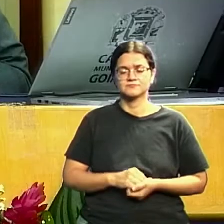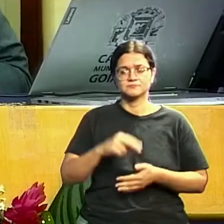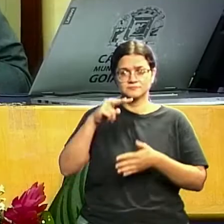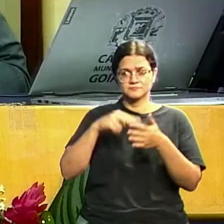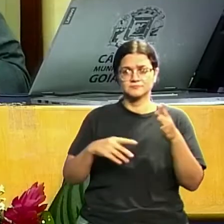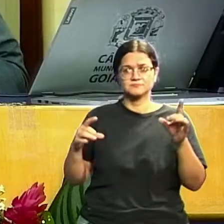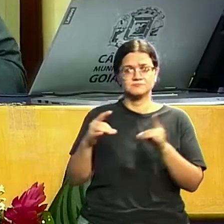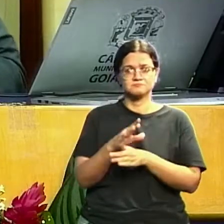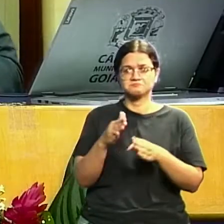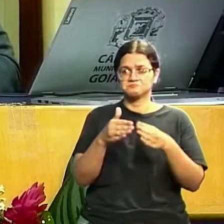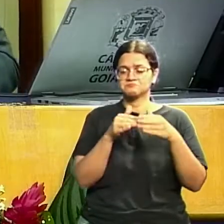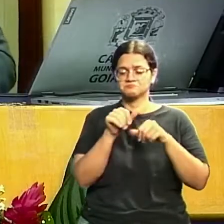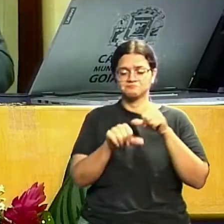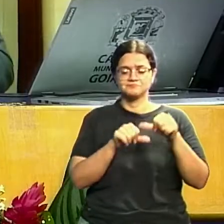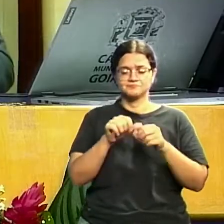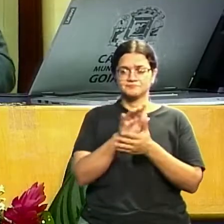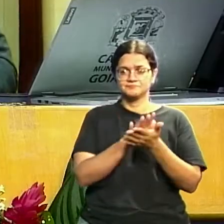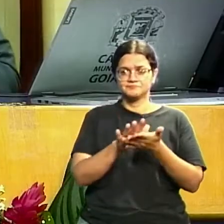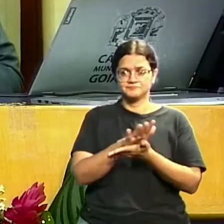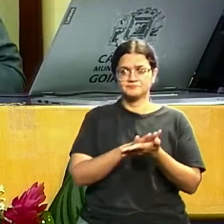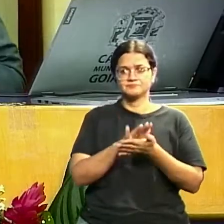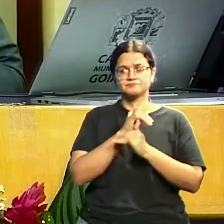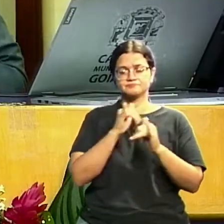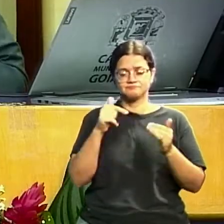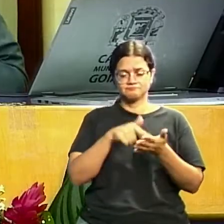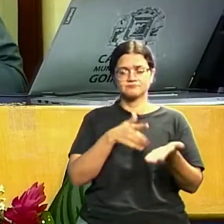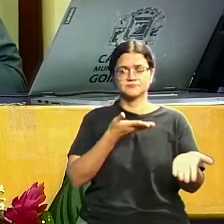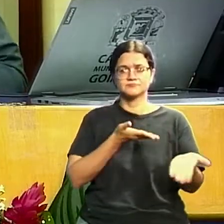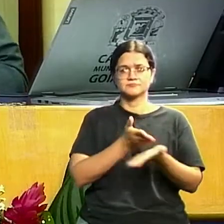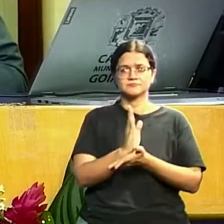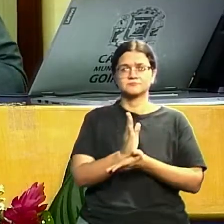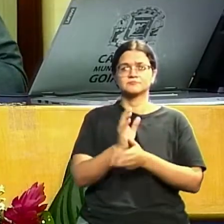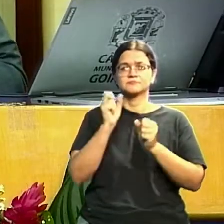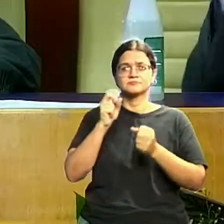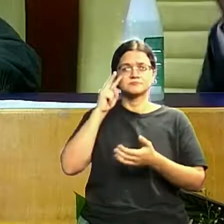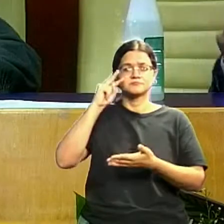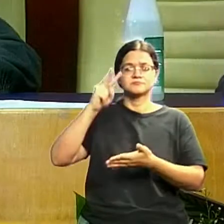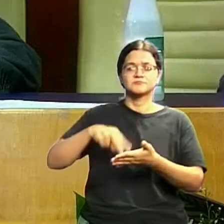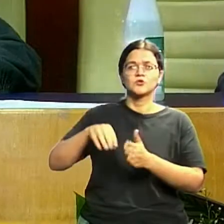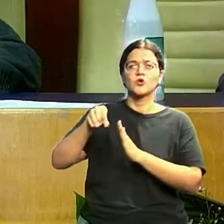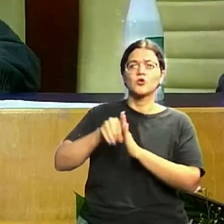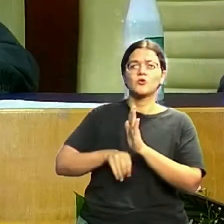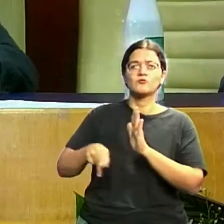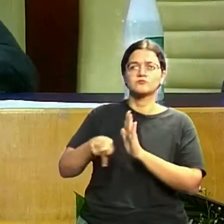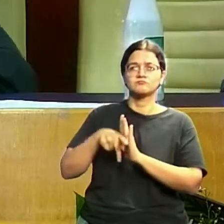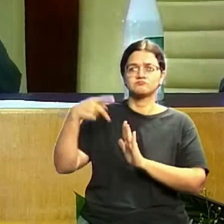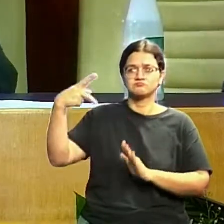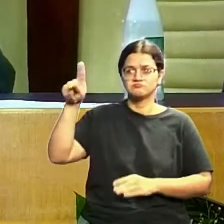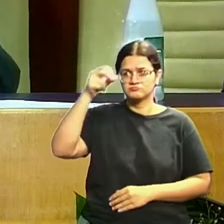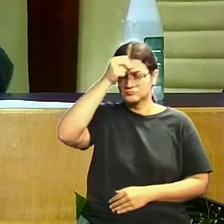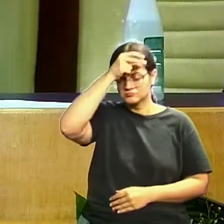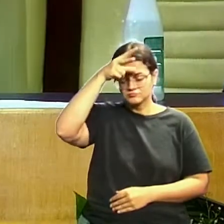Lida a ata, não havendo pedido de impugnação à indicação, declara a ata aprovada. Expediente sobre a mesa.